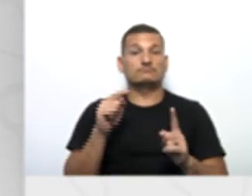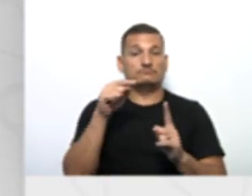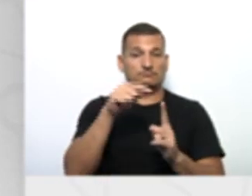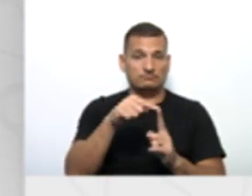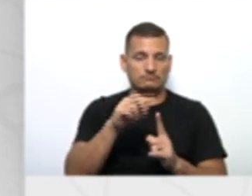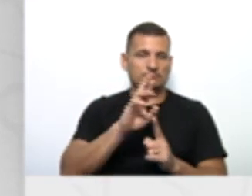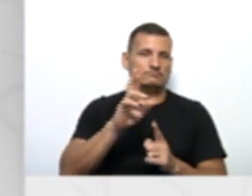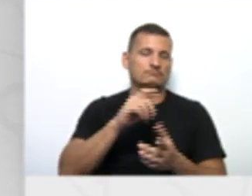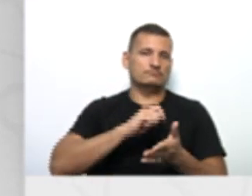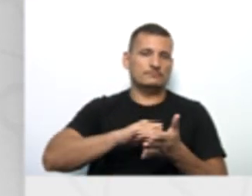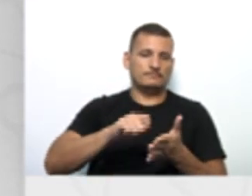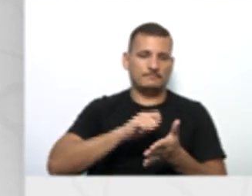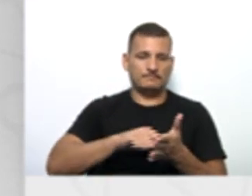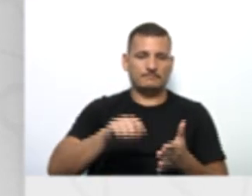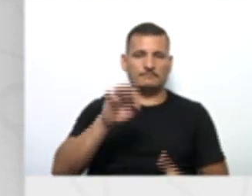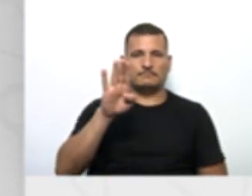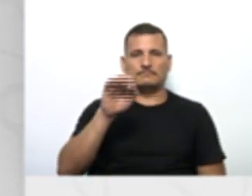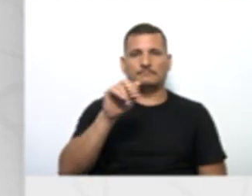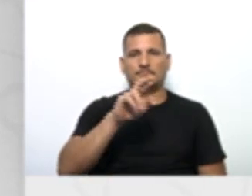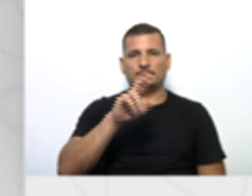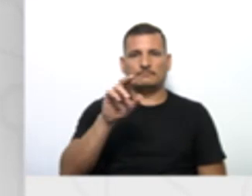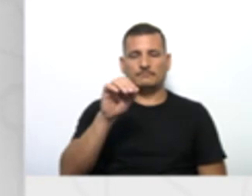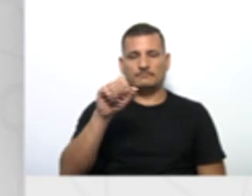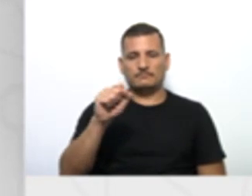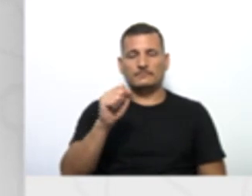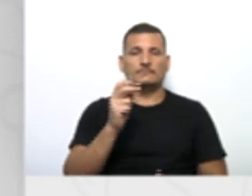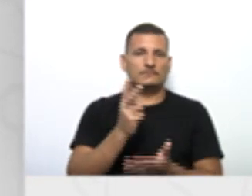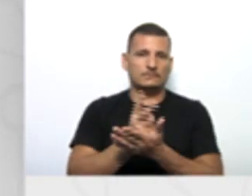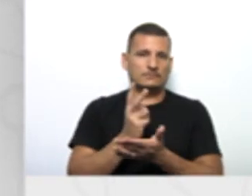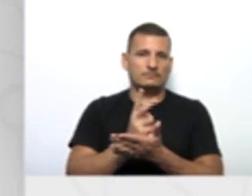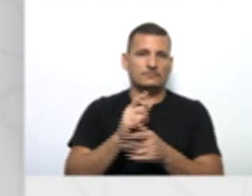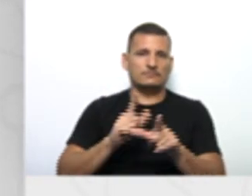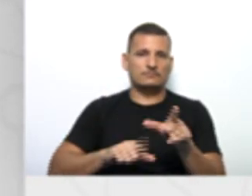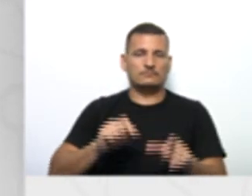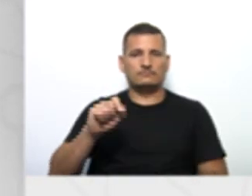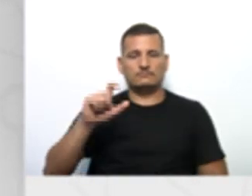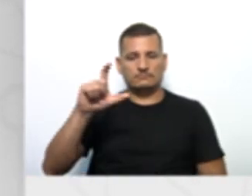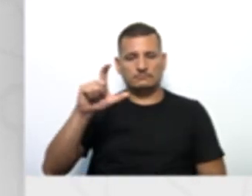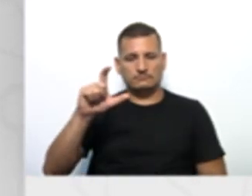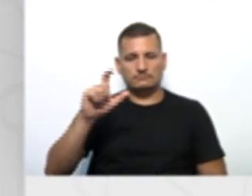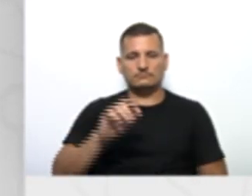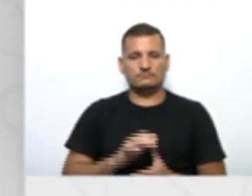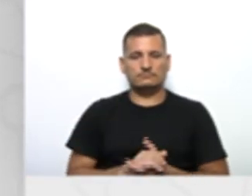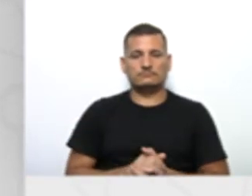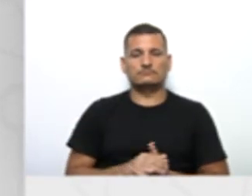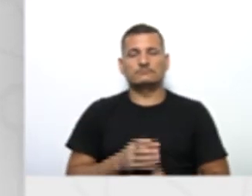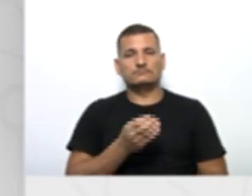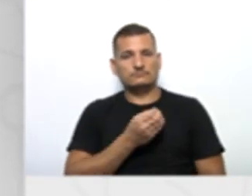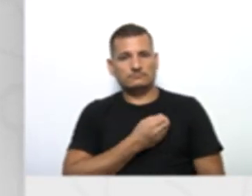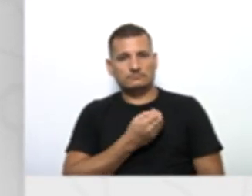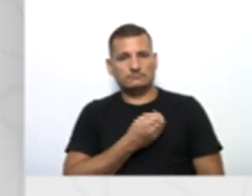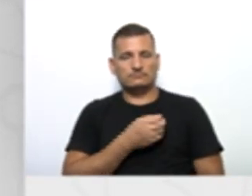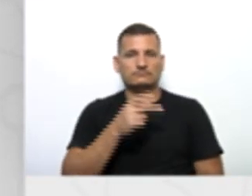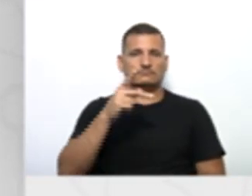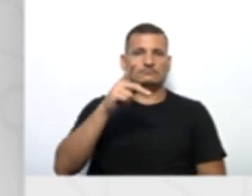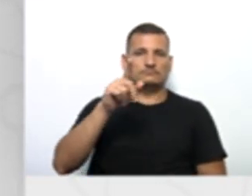autor, Barros, sempre em maiúscula. Vou indicar o número da página e o ano